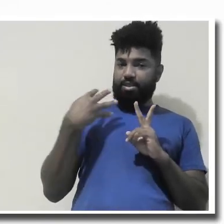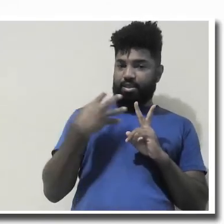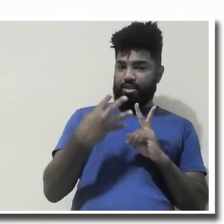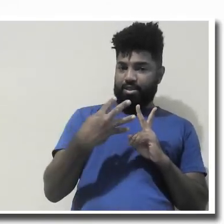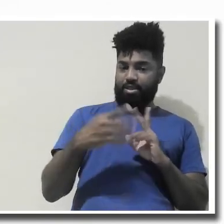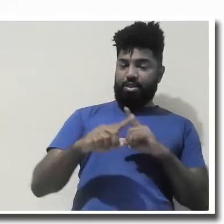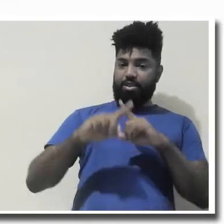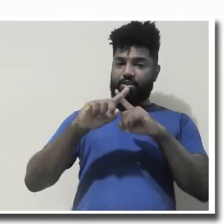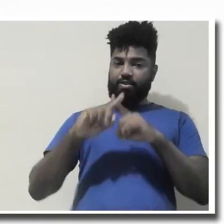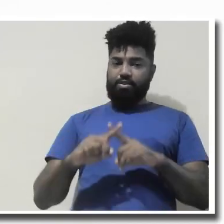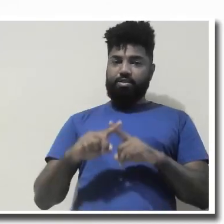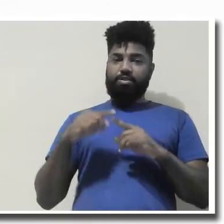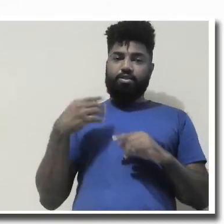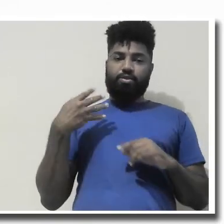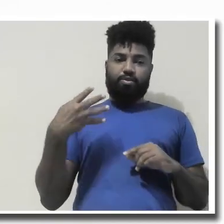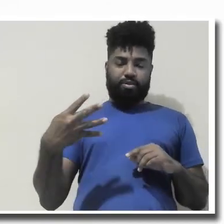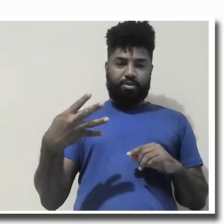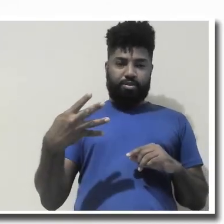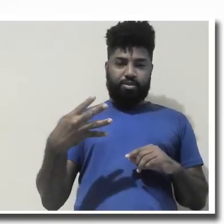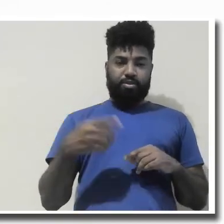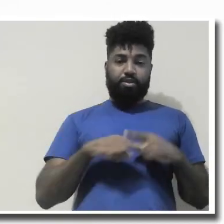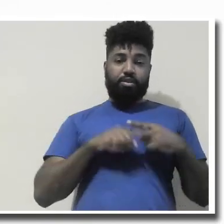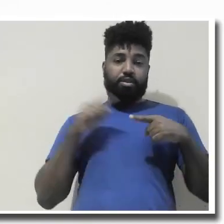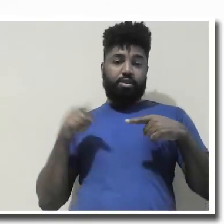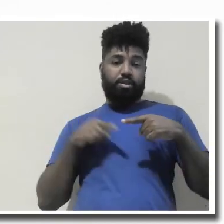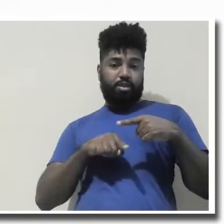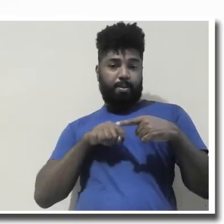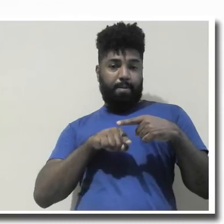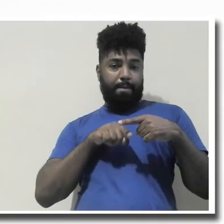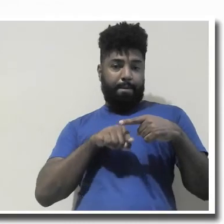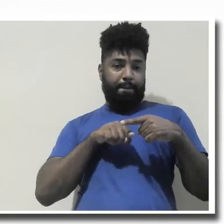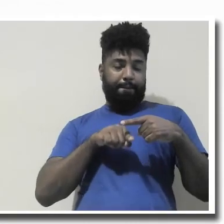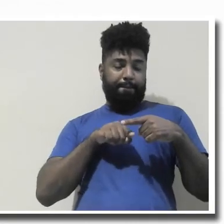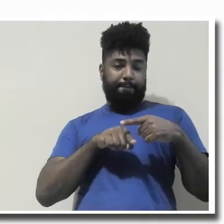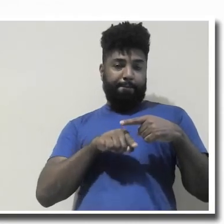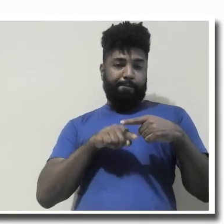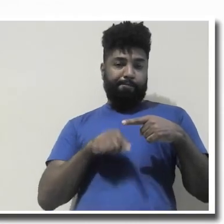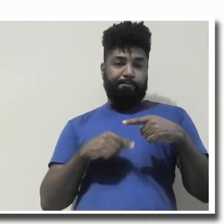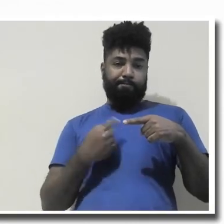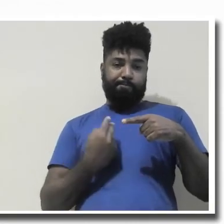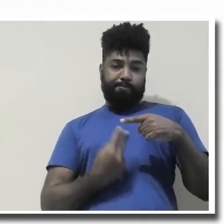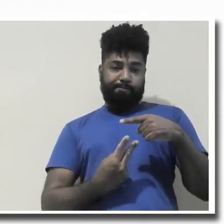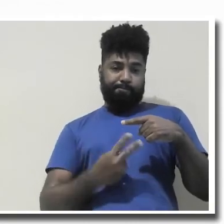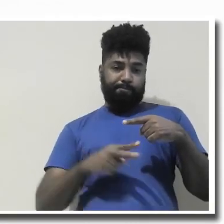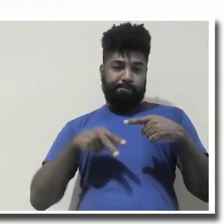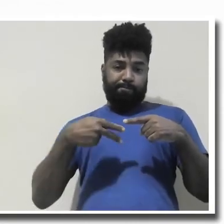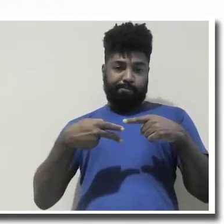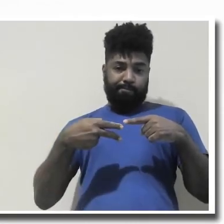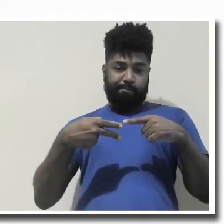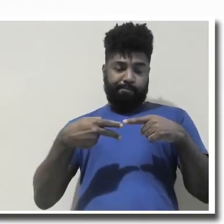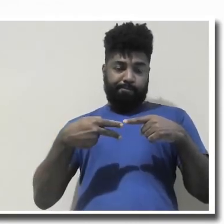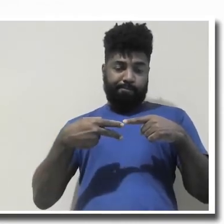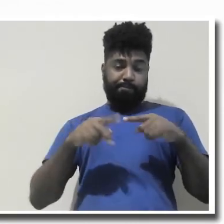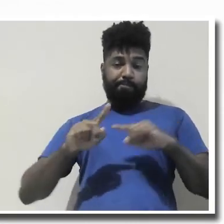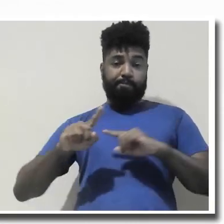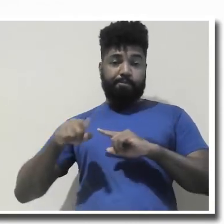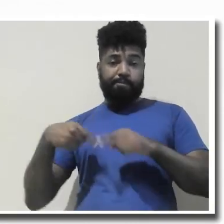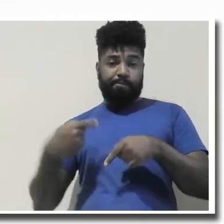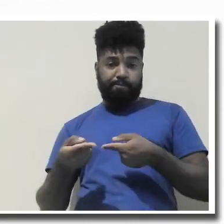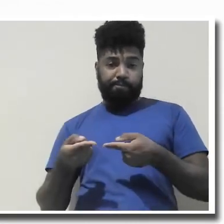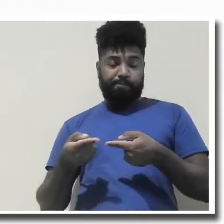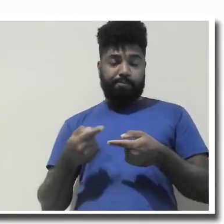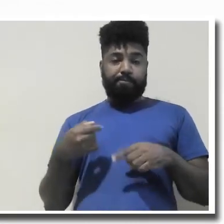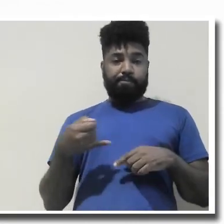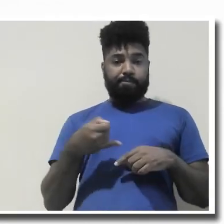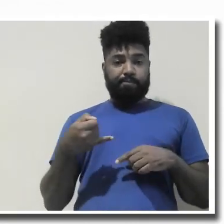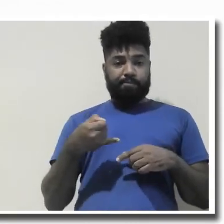vezes 4. No denominador, necessitamos calcular 2 ao quadrado para depois